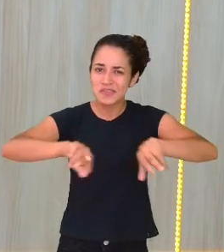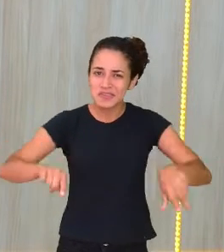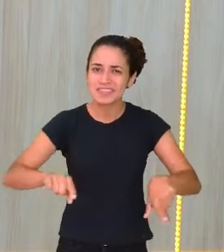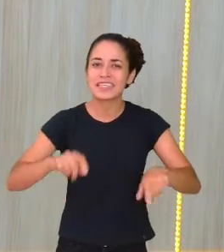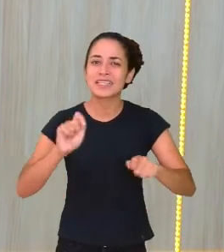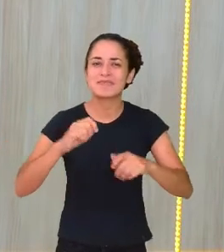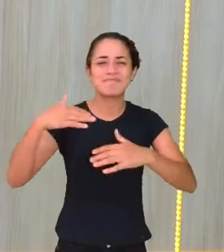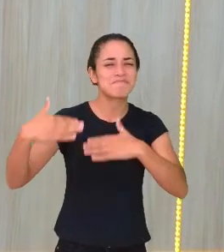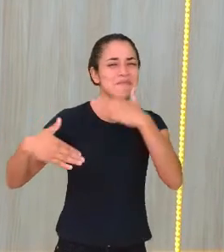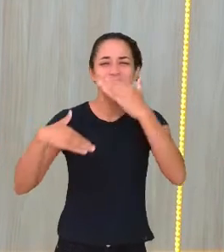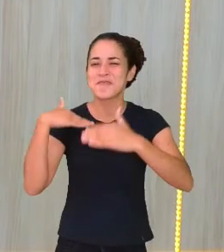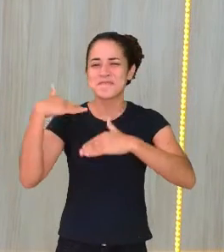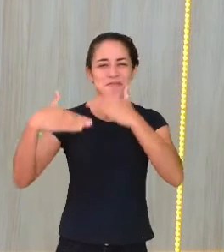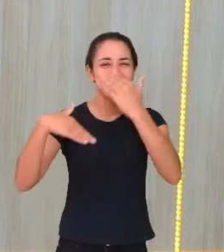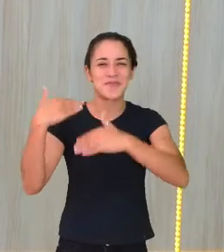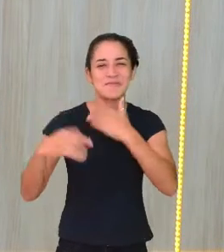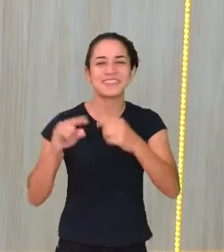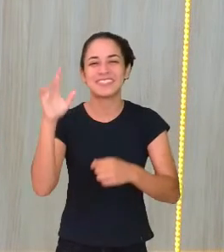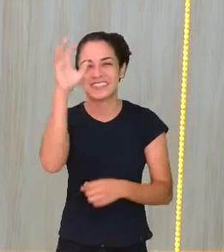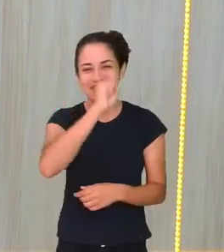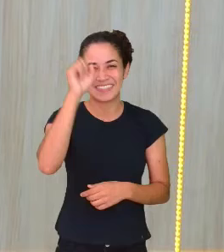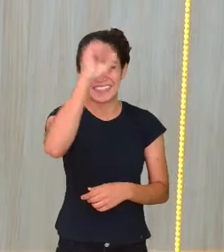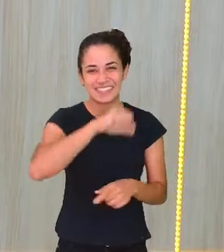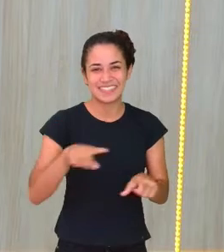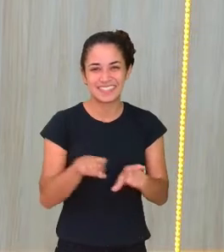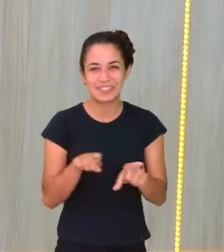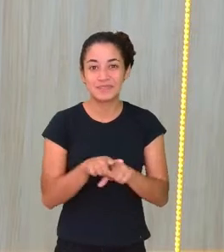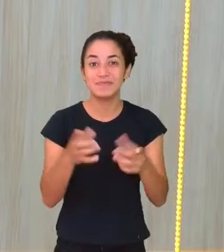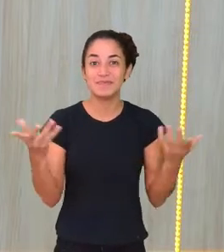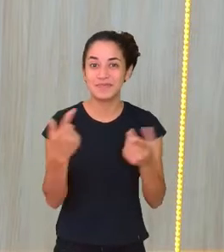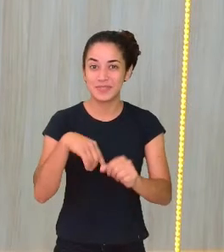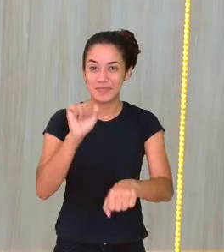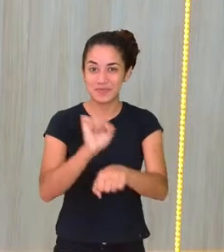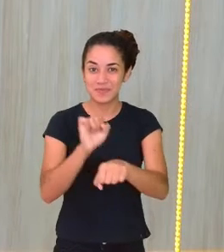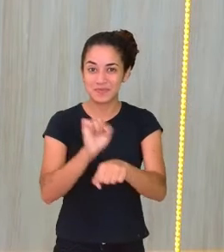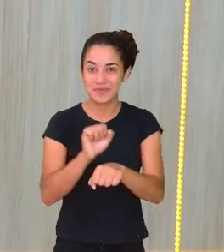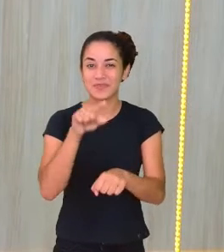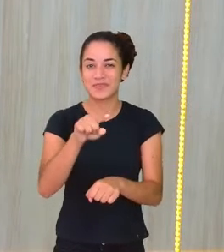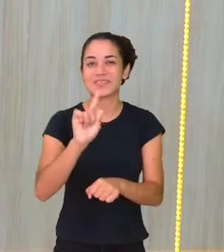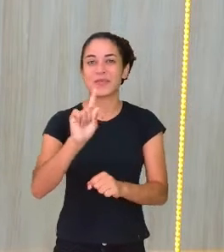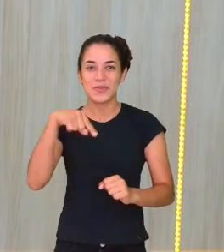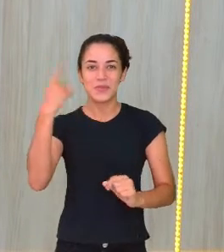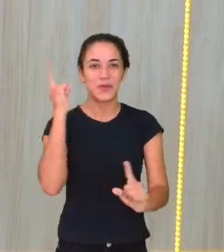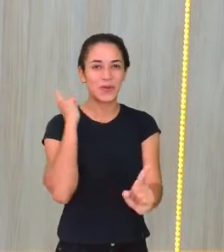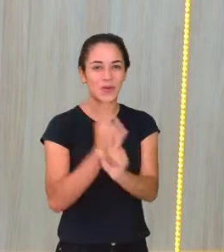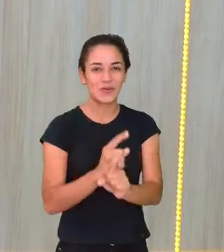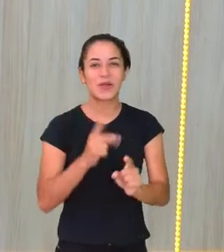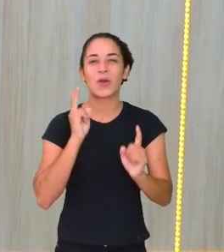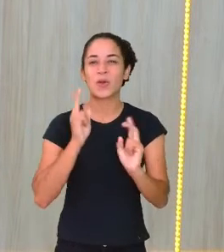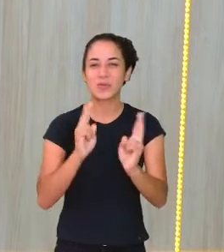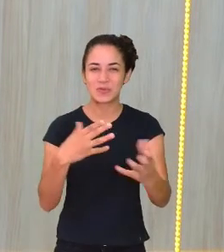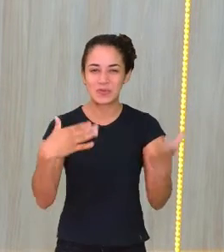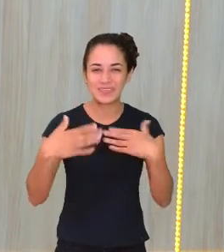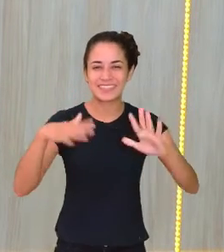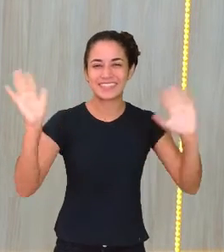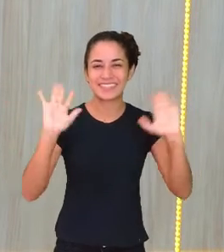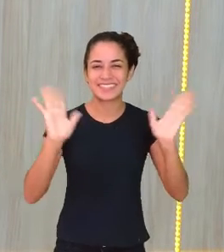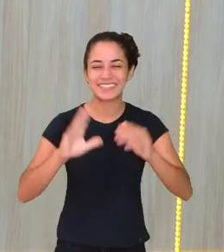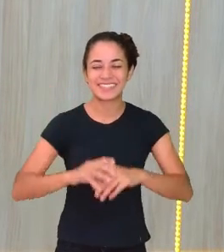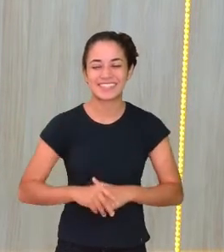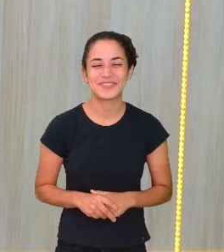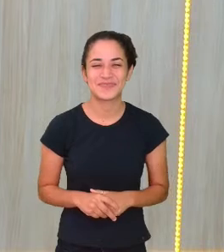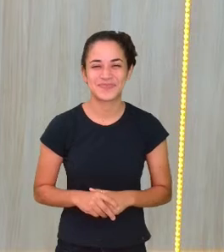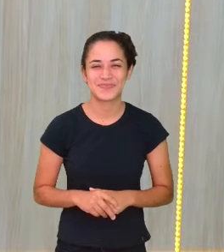crescendo a cada momento e aprendendo. Mas eu aguardo você no nosso próximo momento. Vamos continuar com essa conversa. Tchau, tchau.